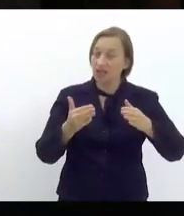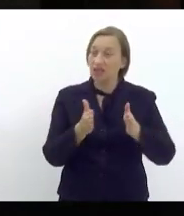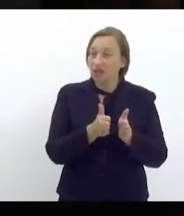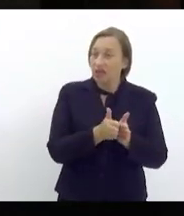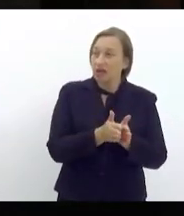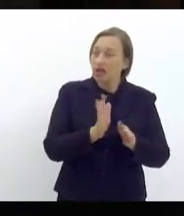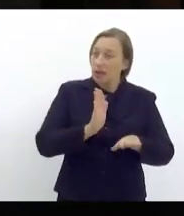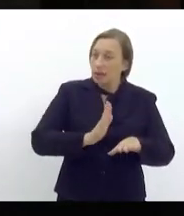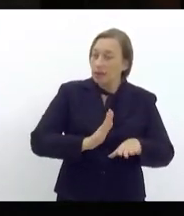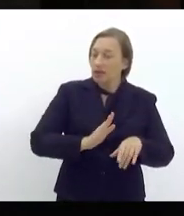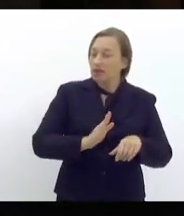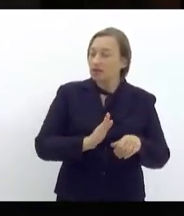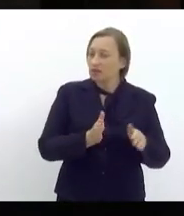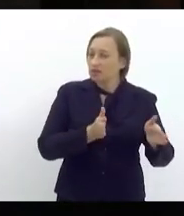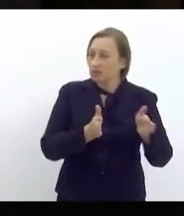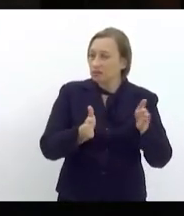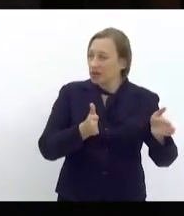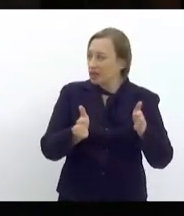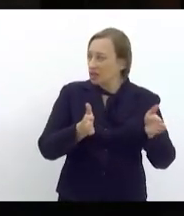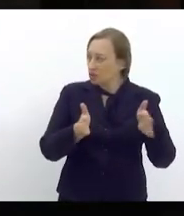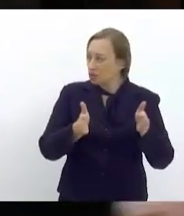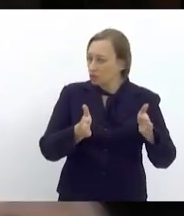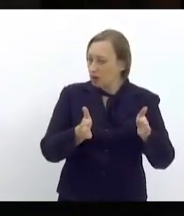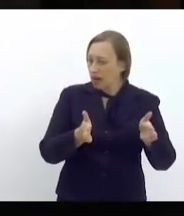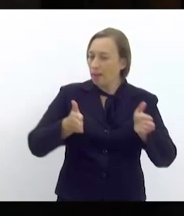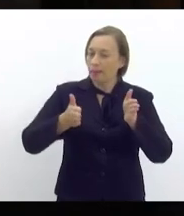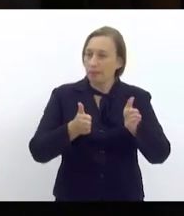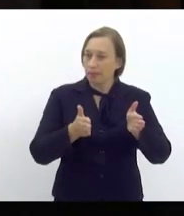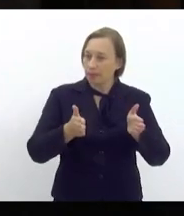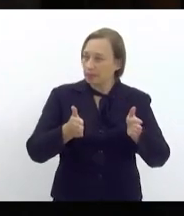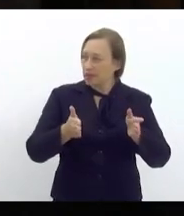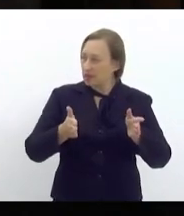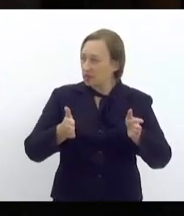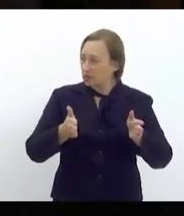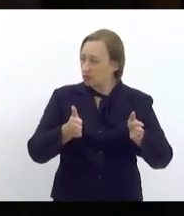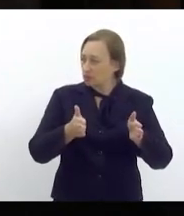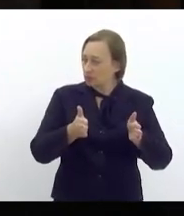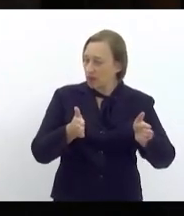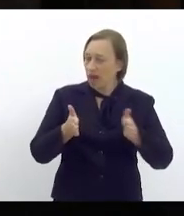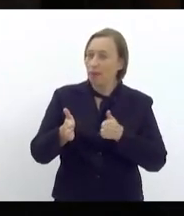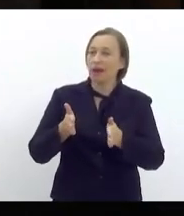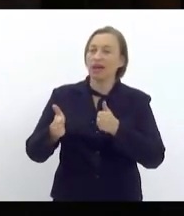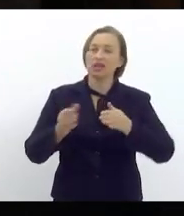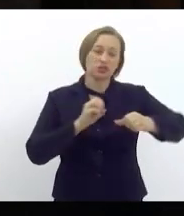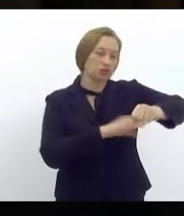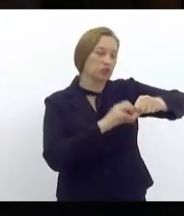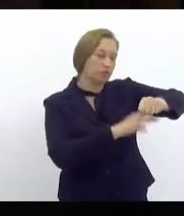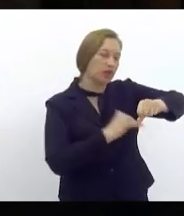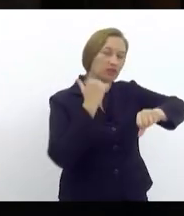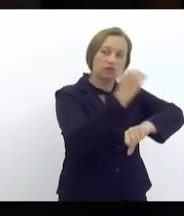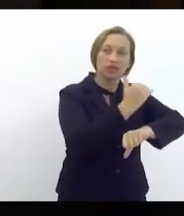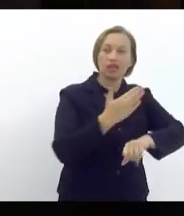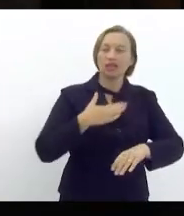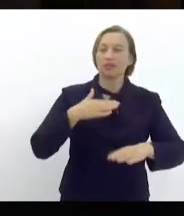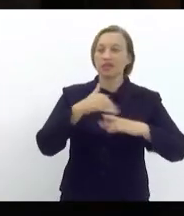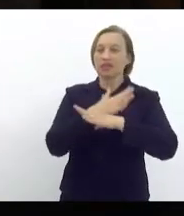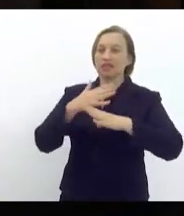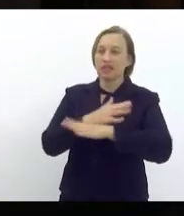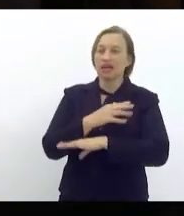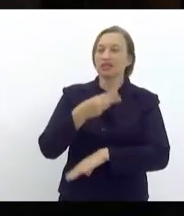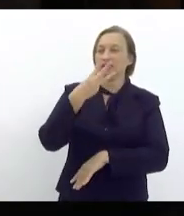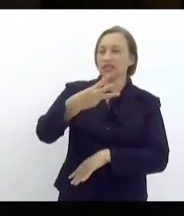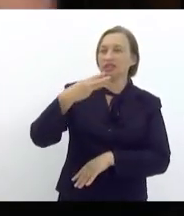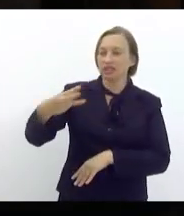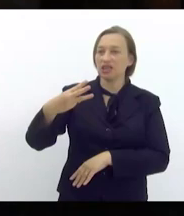que é o único programa de transferência de renda de combate à fome no estado do Rio de Janeiro na minha cidade foram entregues 33 mil